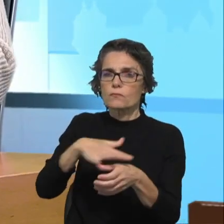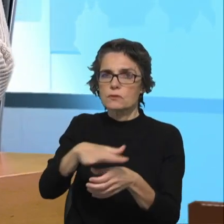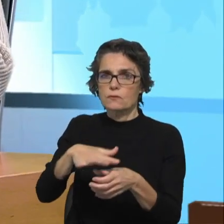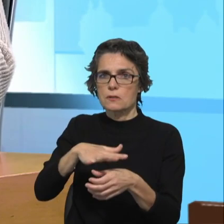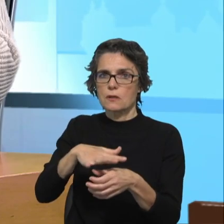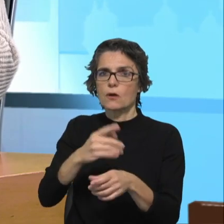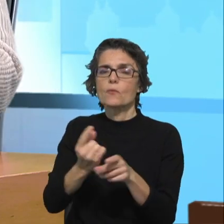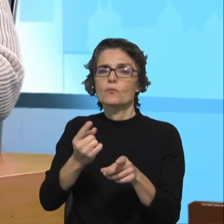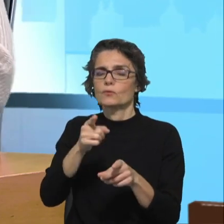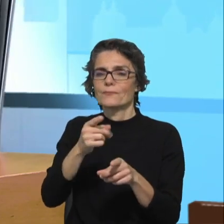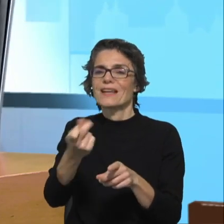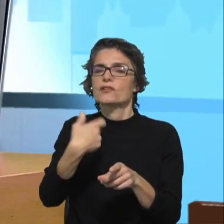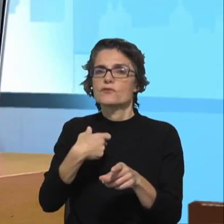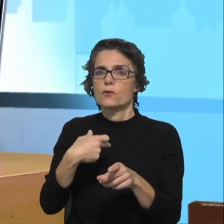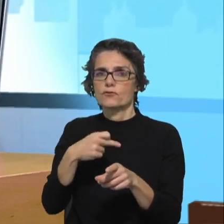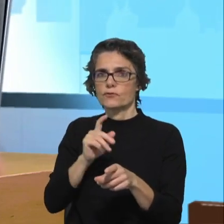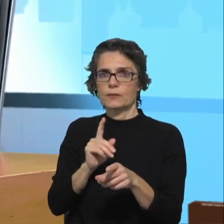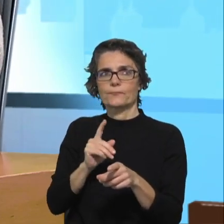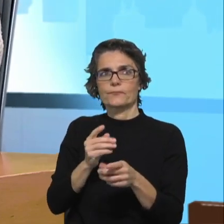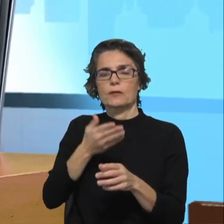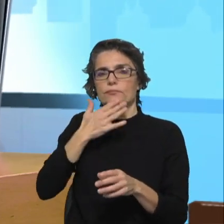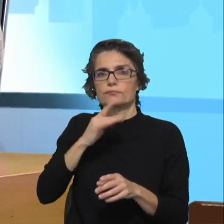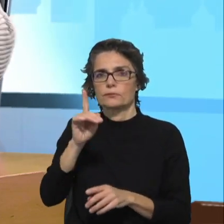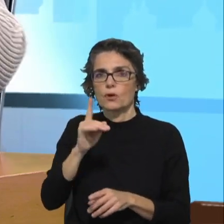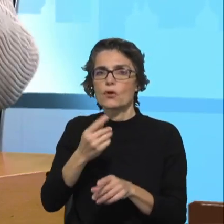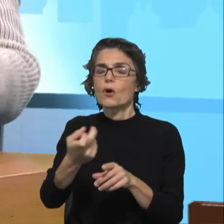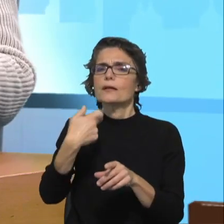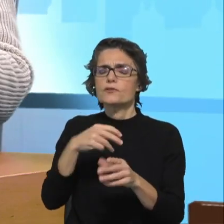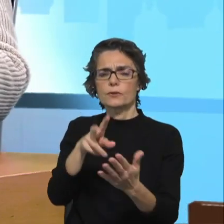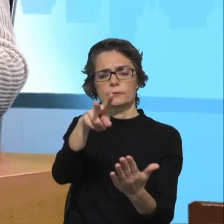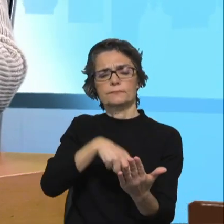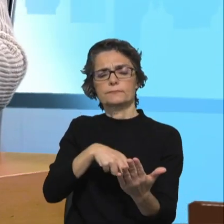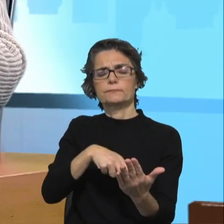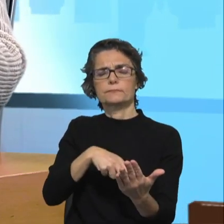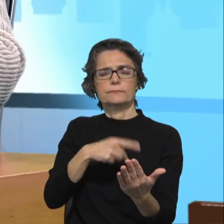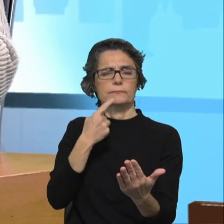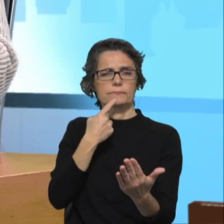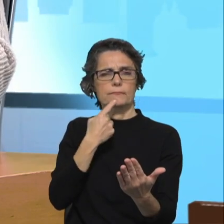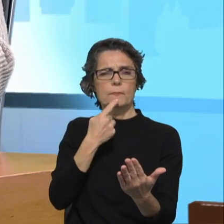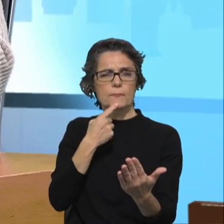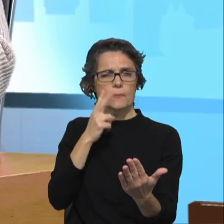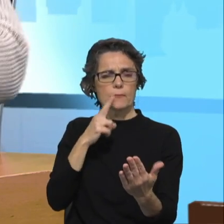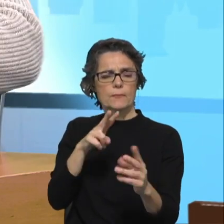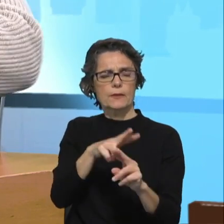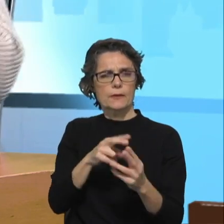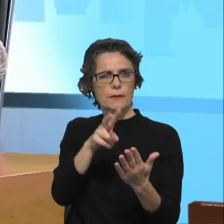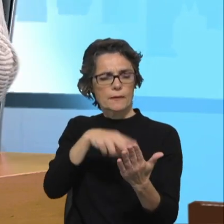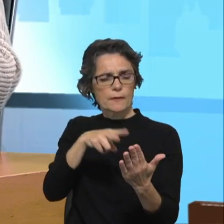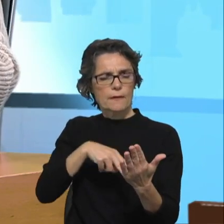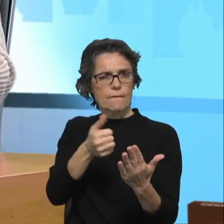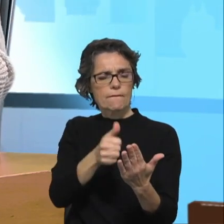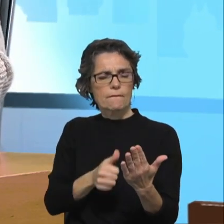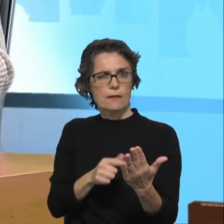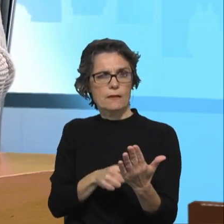as respostas. É importante ir verificar as respostas e saber se é assim, se não é assim. E, inclusive, às vezes, eu, por exemplo, para